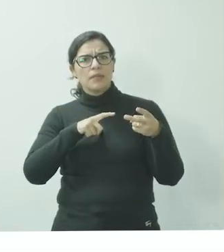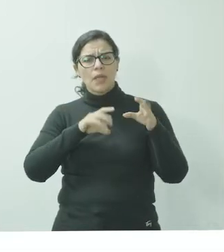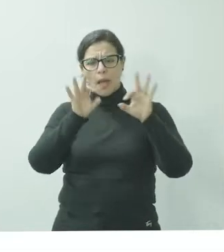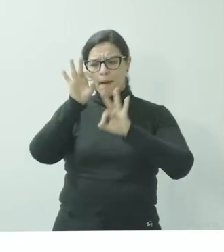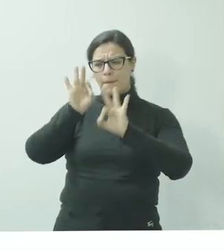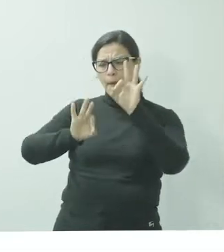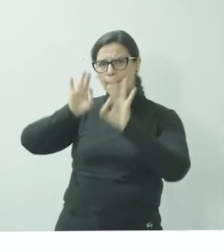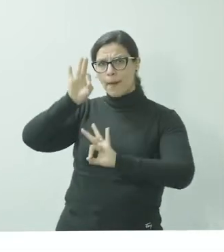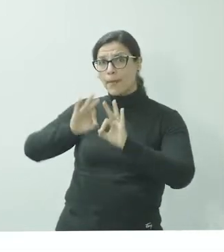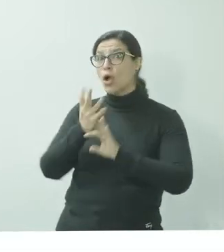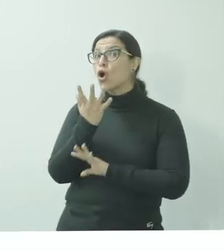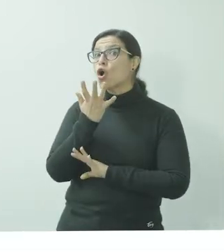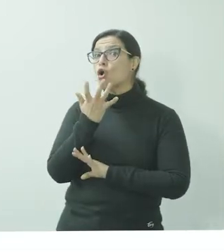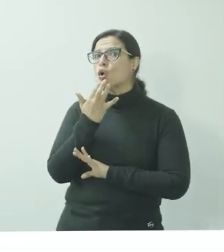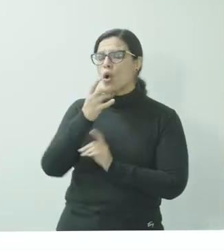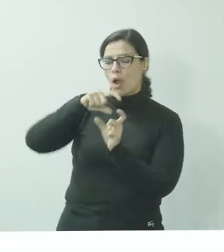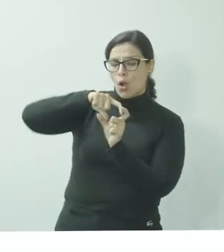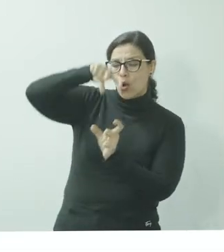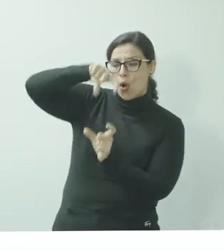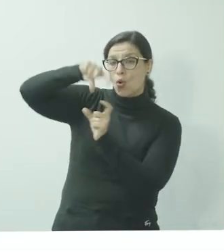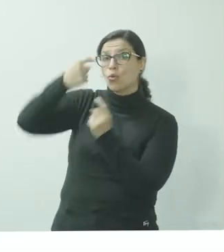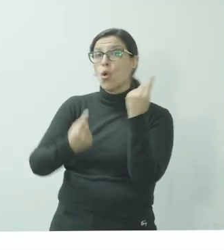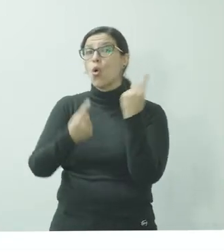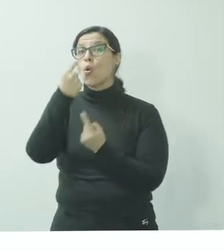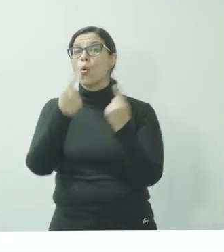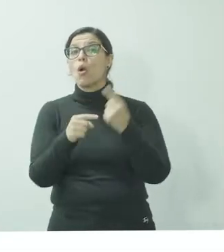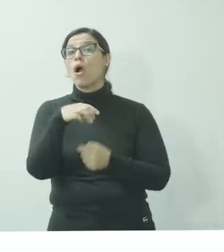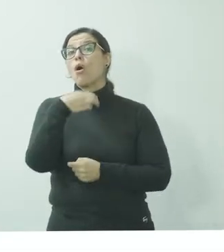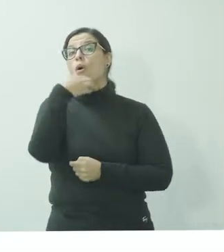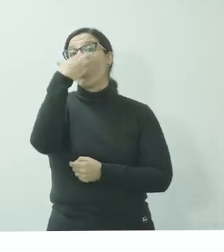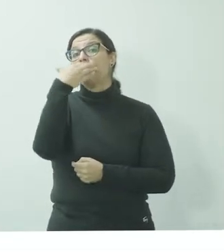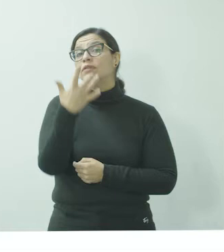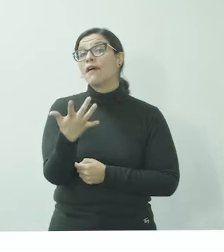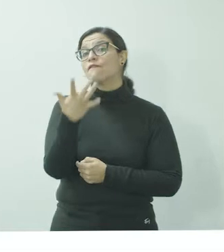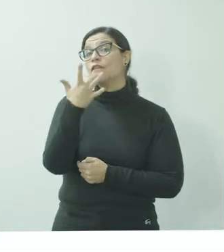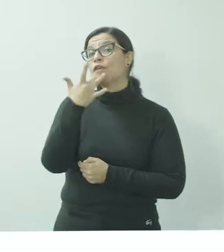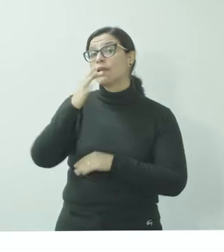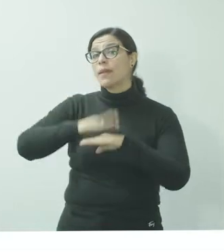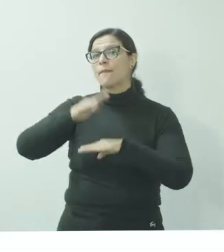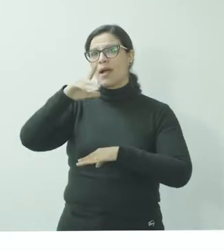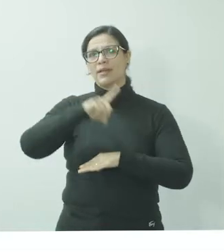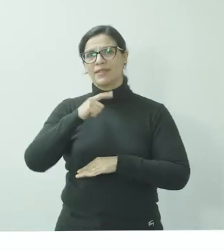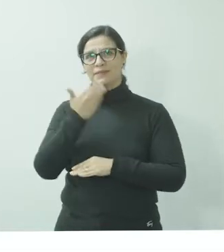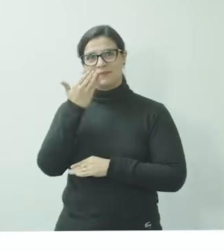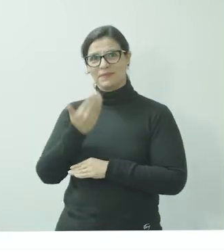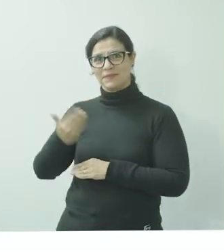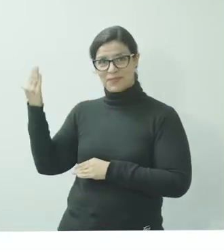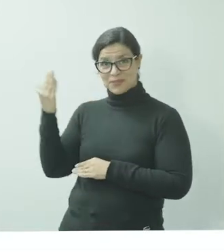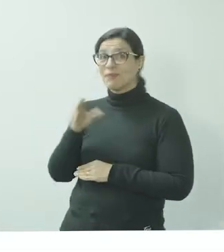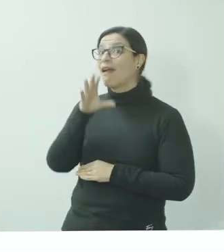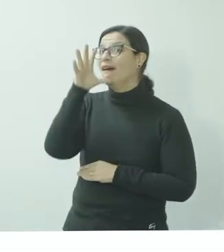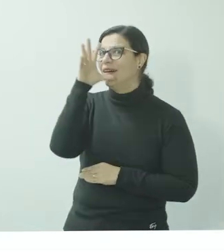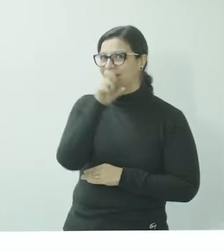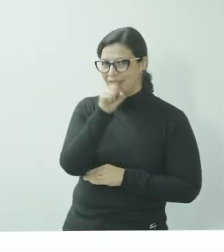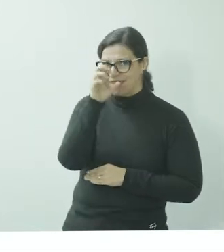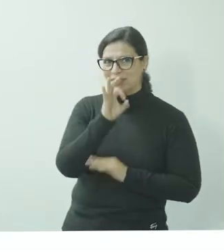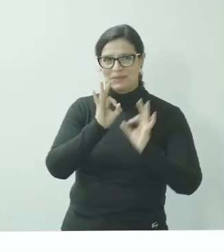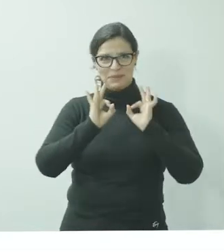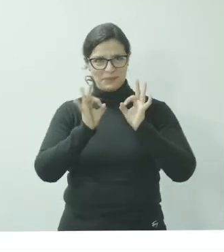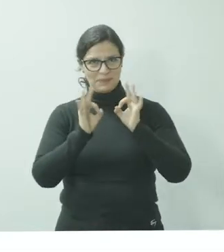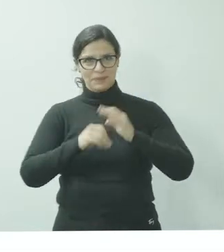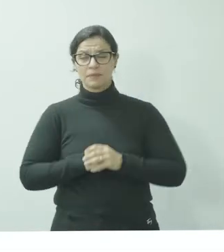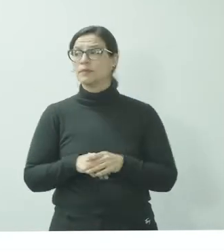perceber através das colunas Qual que é a fruta preferida ali entre todas que foi a